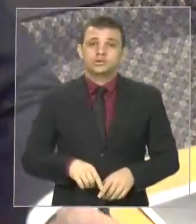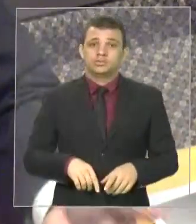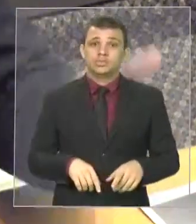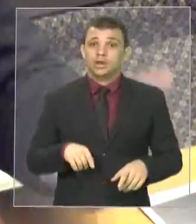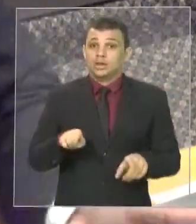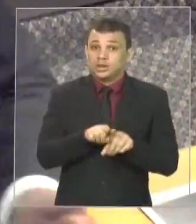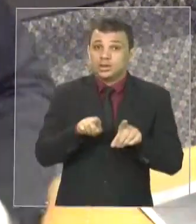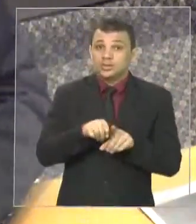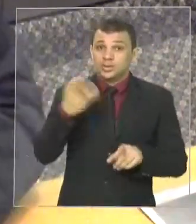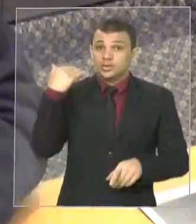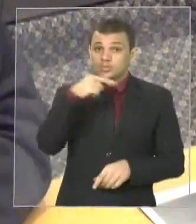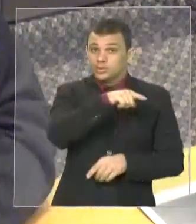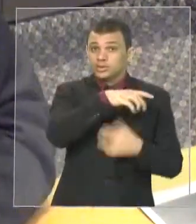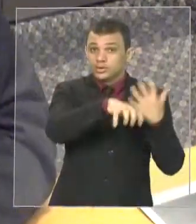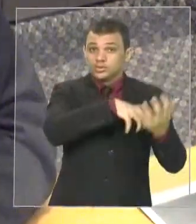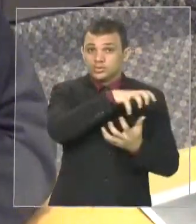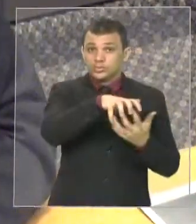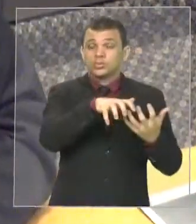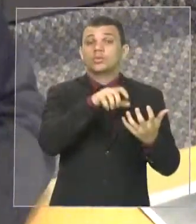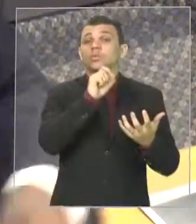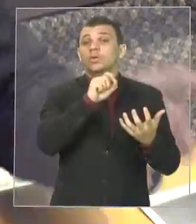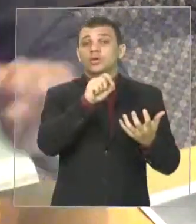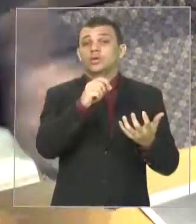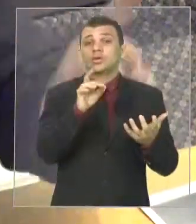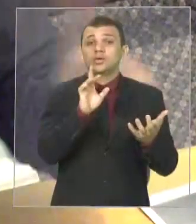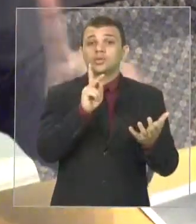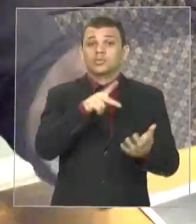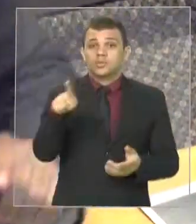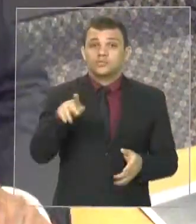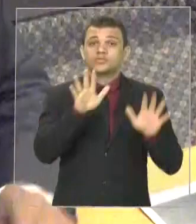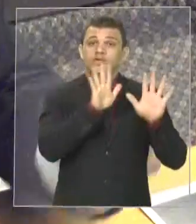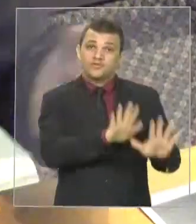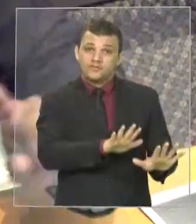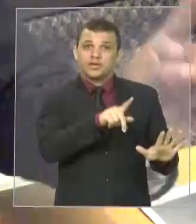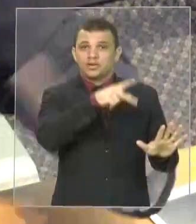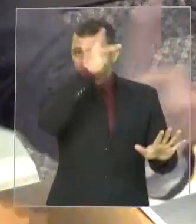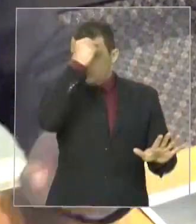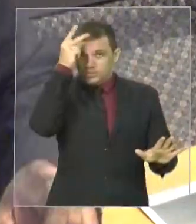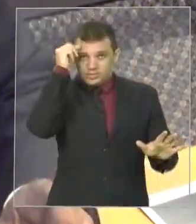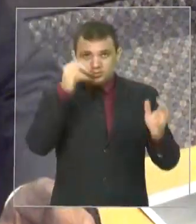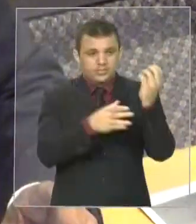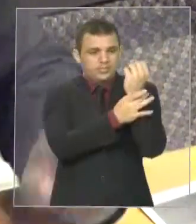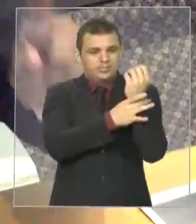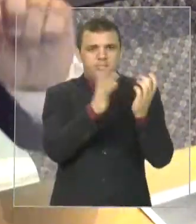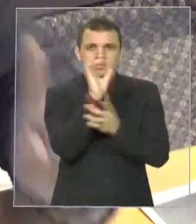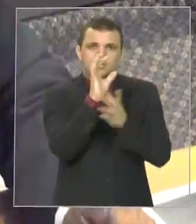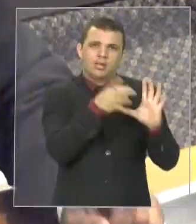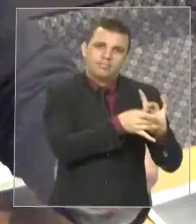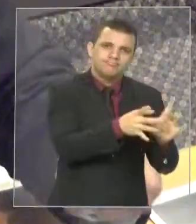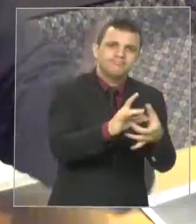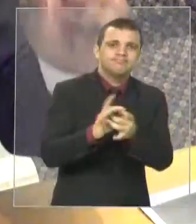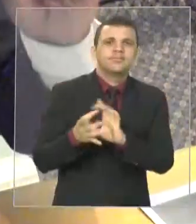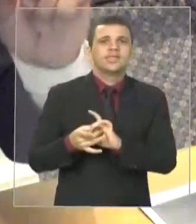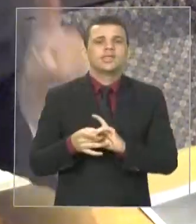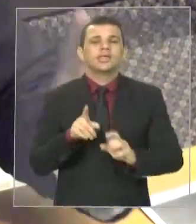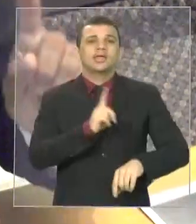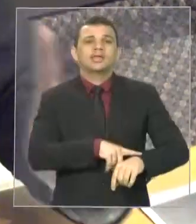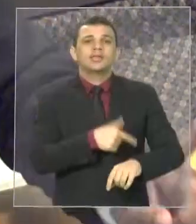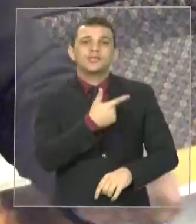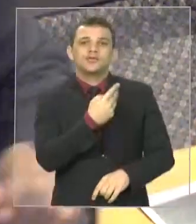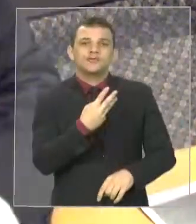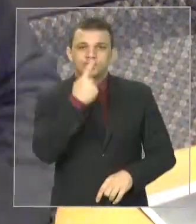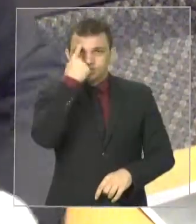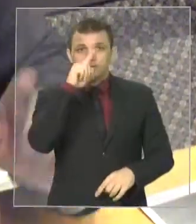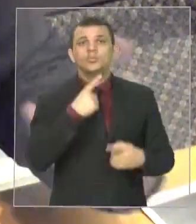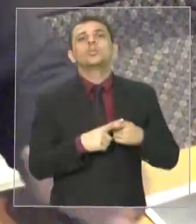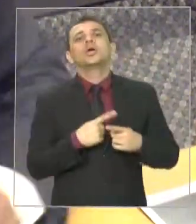na Prefeitura durante 23 dias. E não era para fazer graça, não era para fazer mídia. Fizeram isso para poder chamar a atenção da